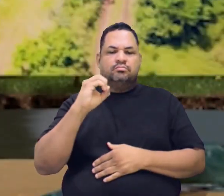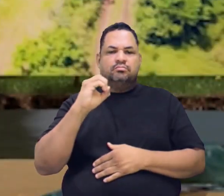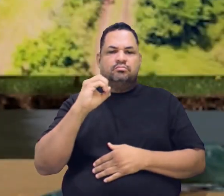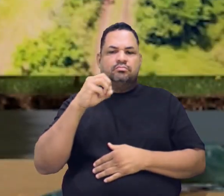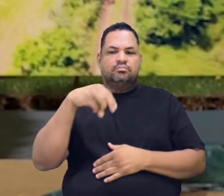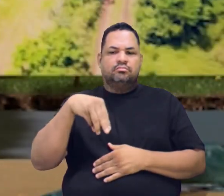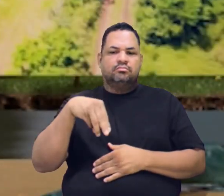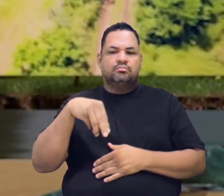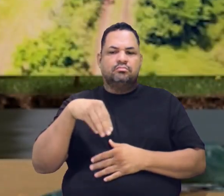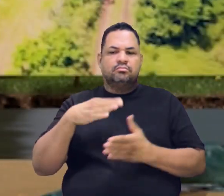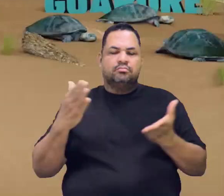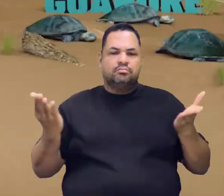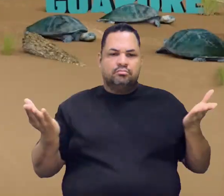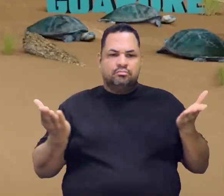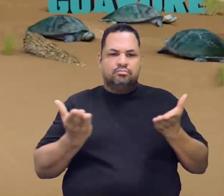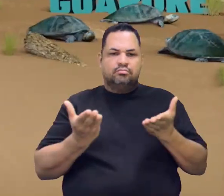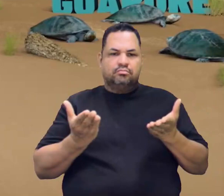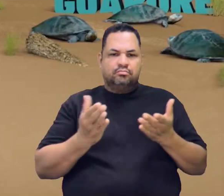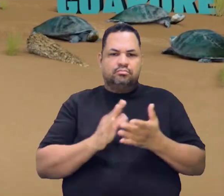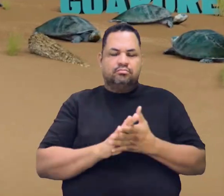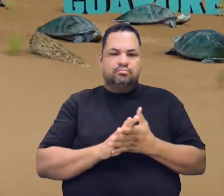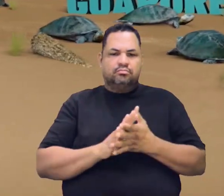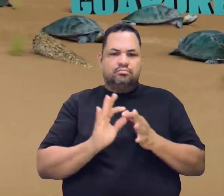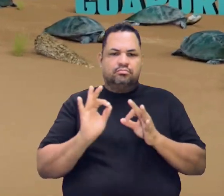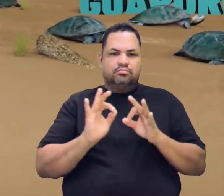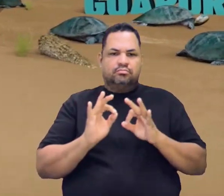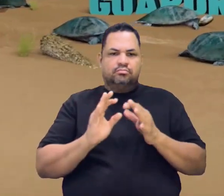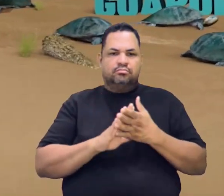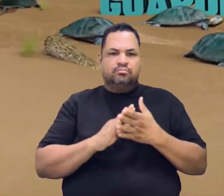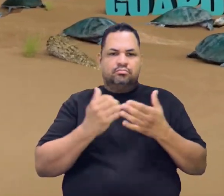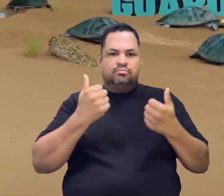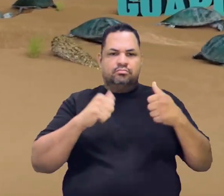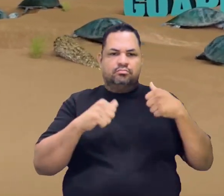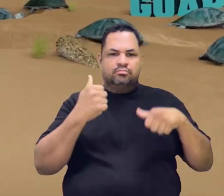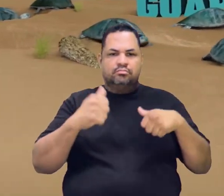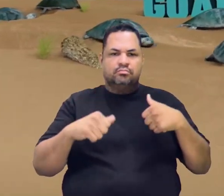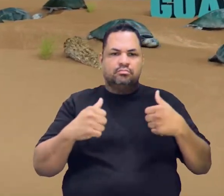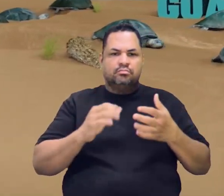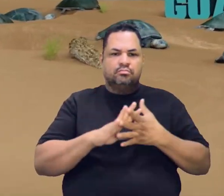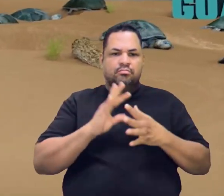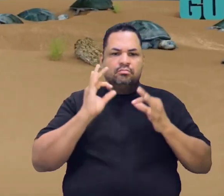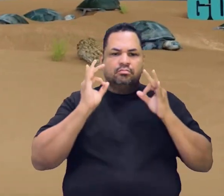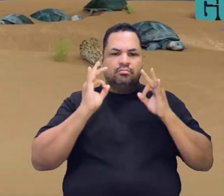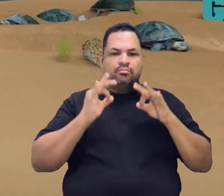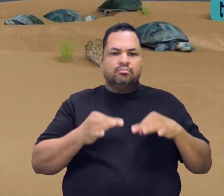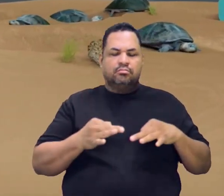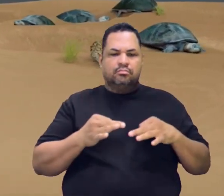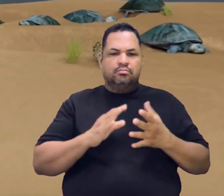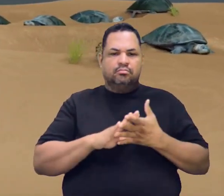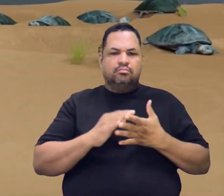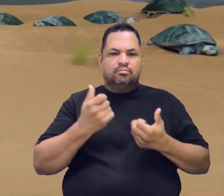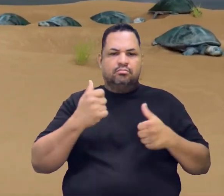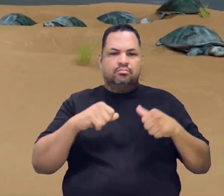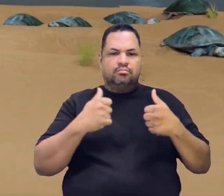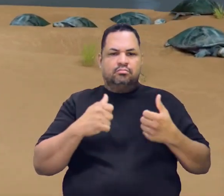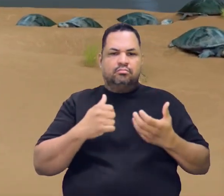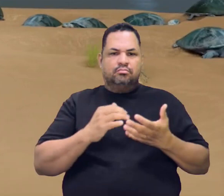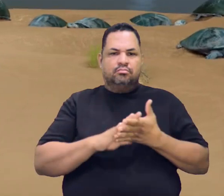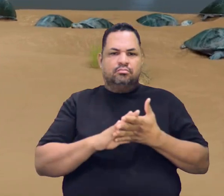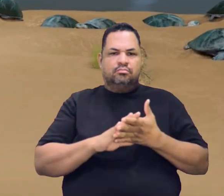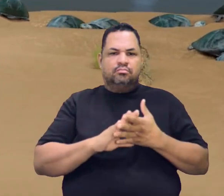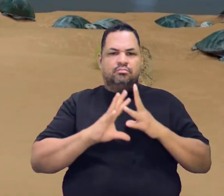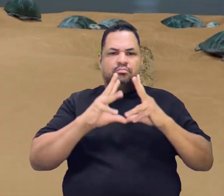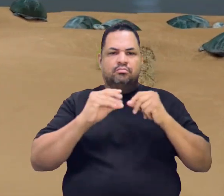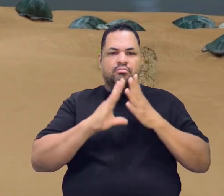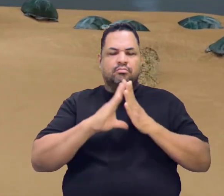minutos. Agora, vocês vão ficar com a avaliação, certo? Essa avaliação é